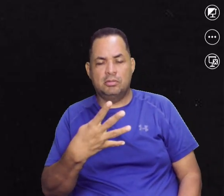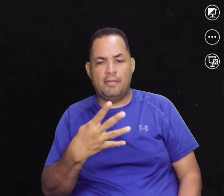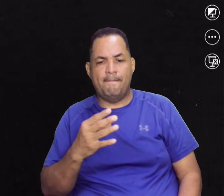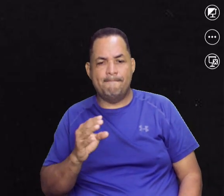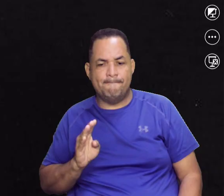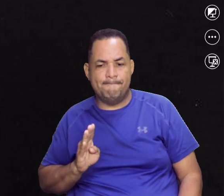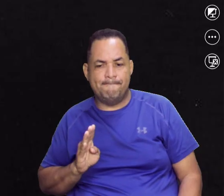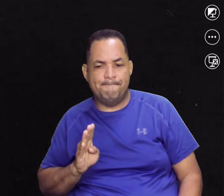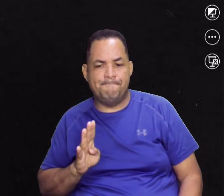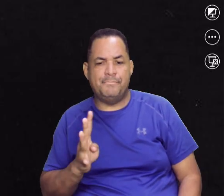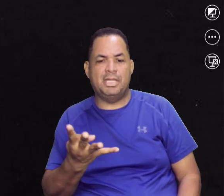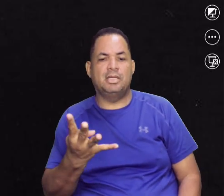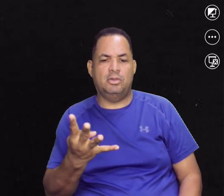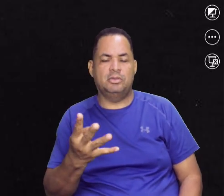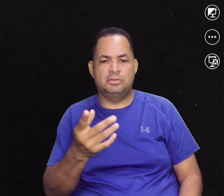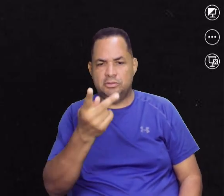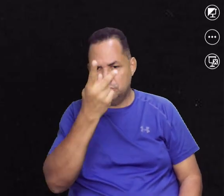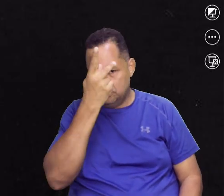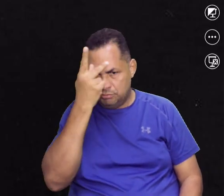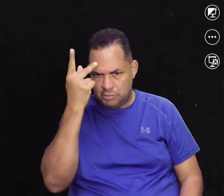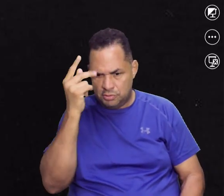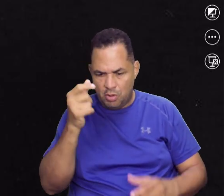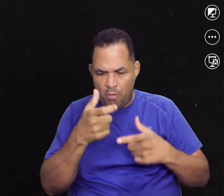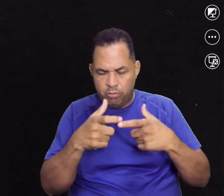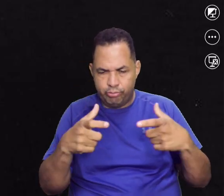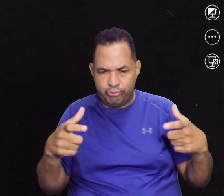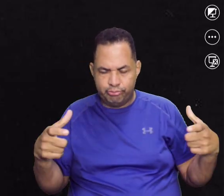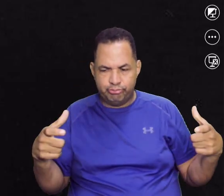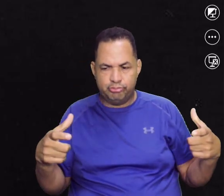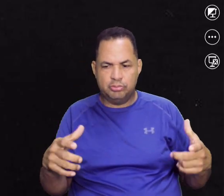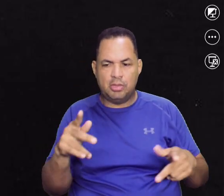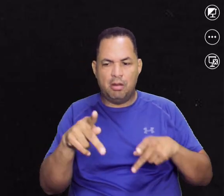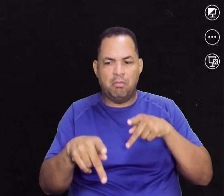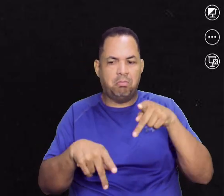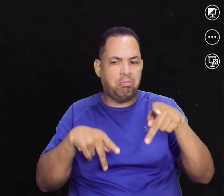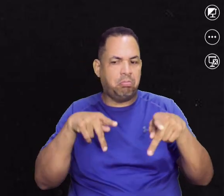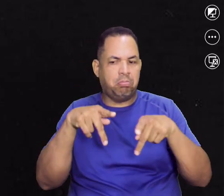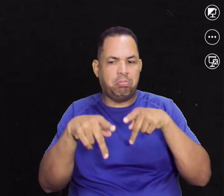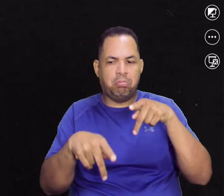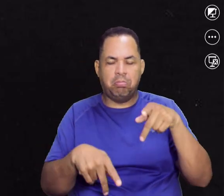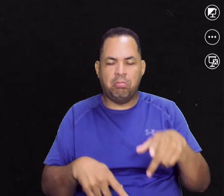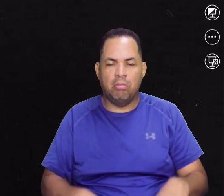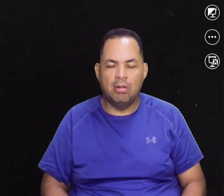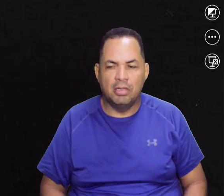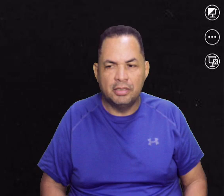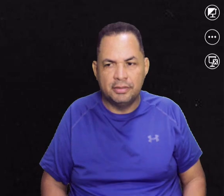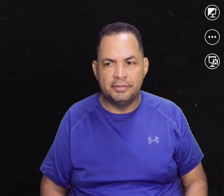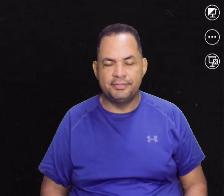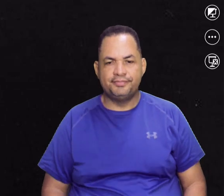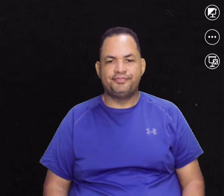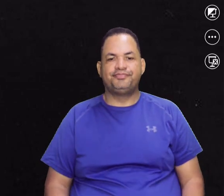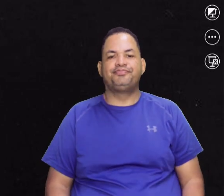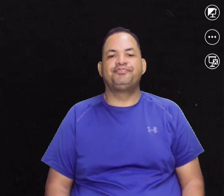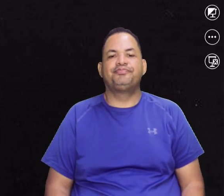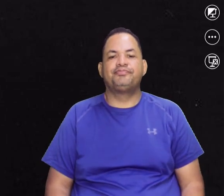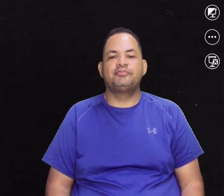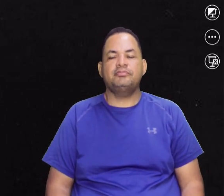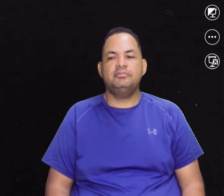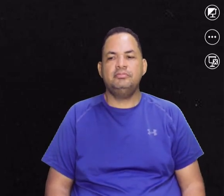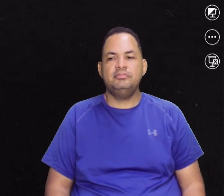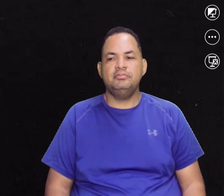de pessoas. Então vamos lá falar um pouquinho da Índia aí para você entender essa independência que foi